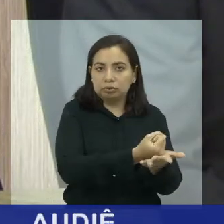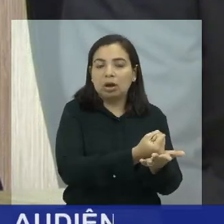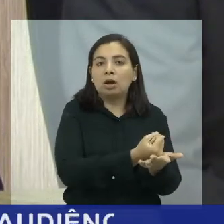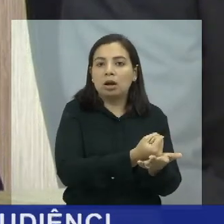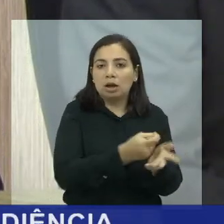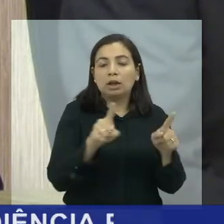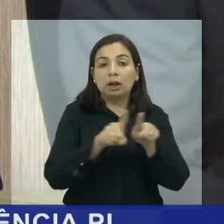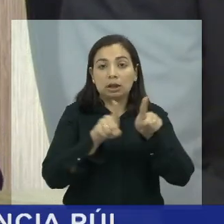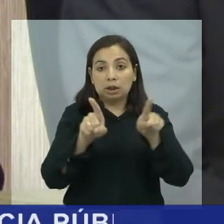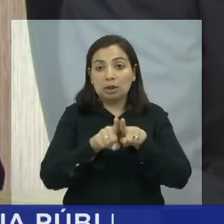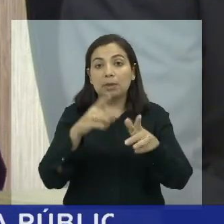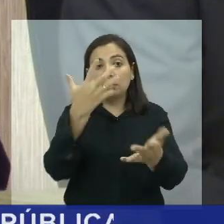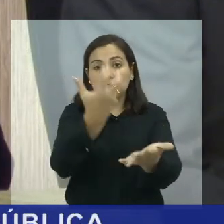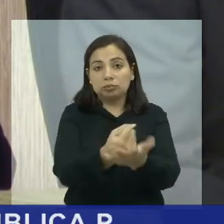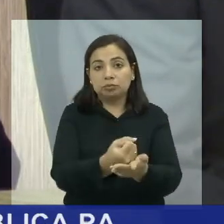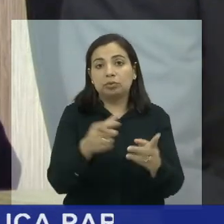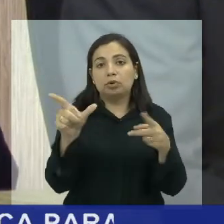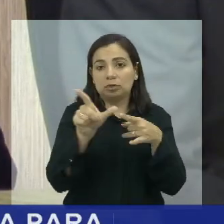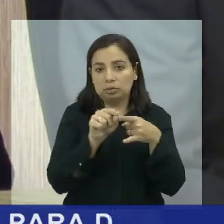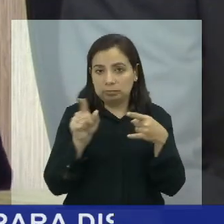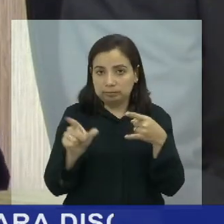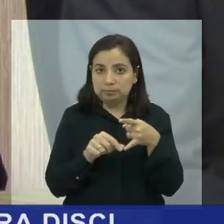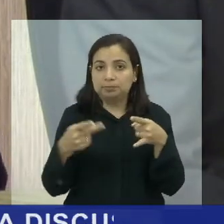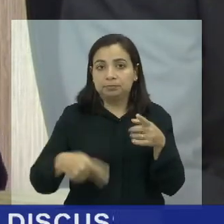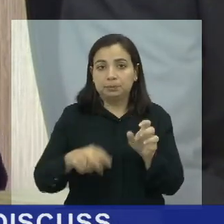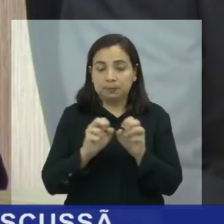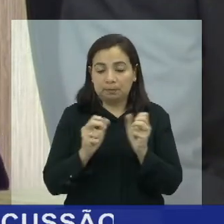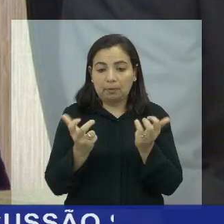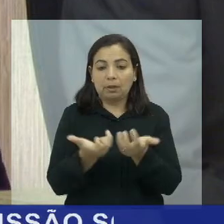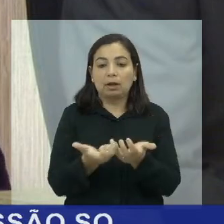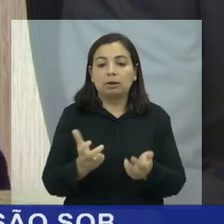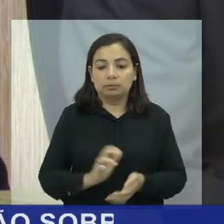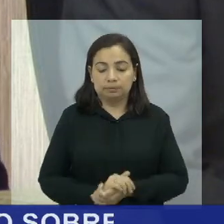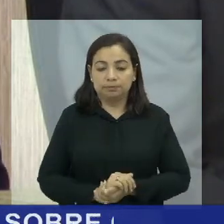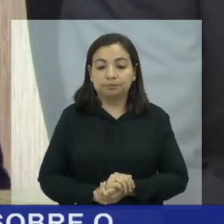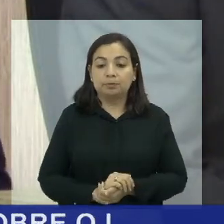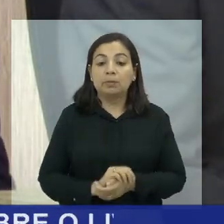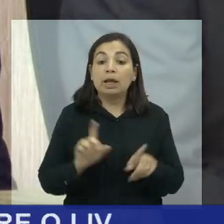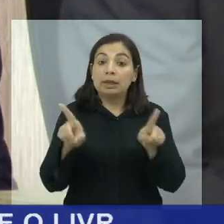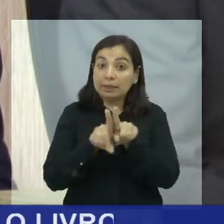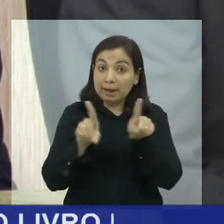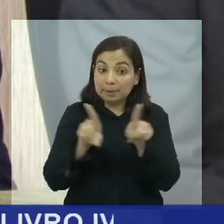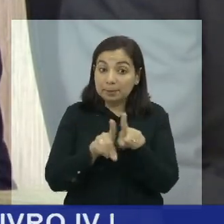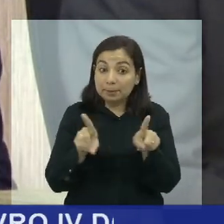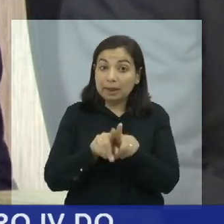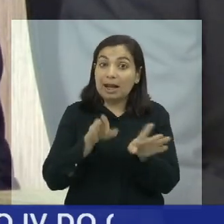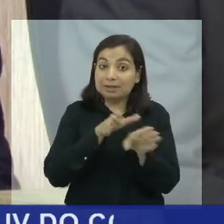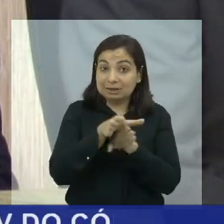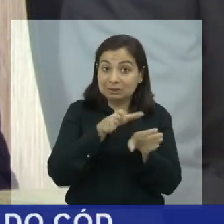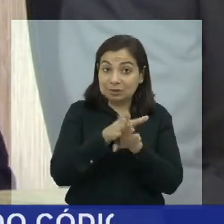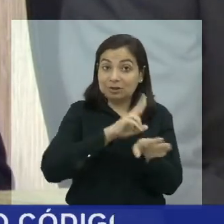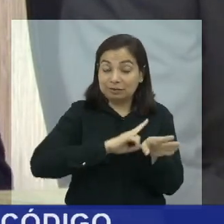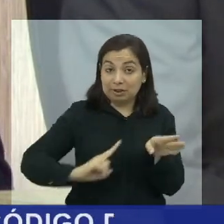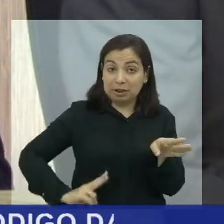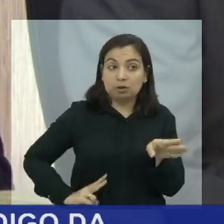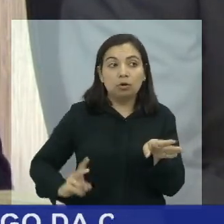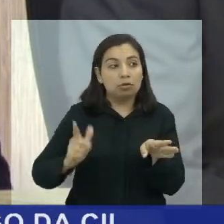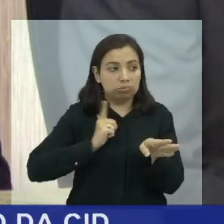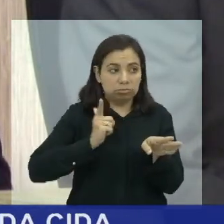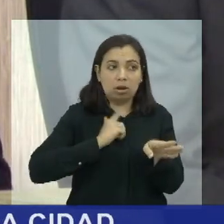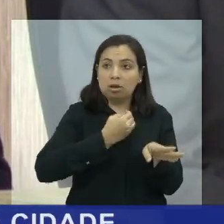Câmara Municipal. Para além disso, as assessorias dos vereadores que estão aqui